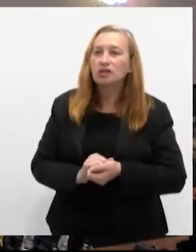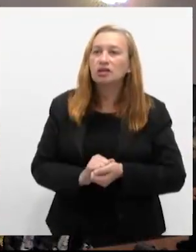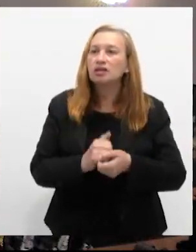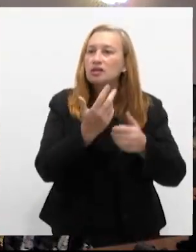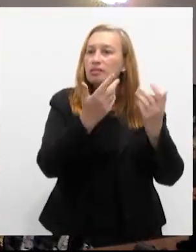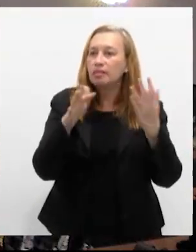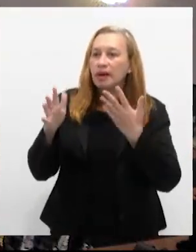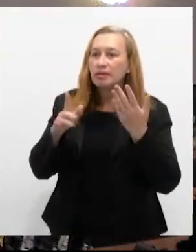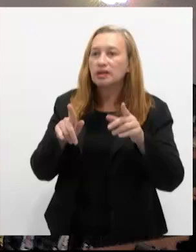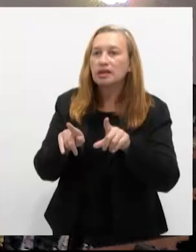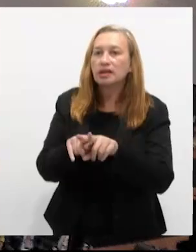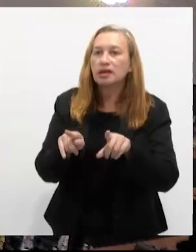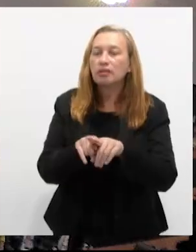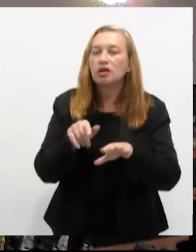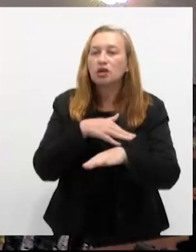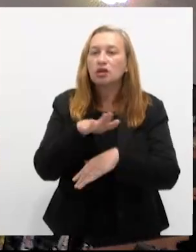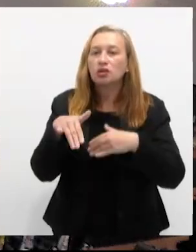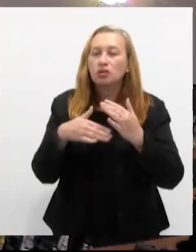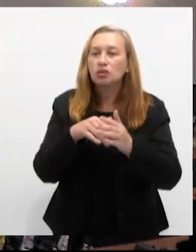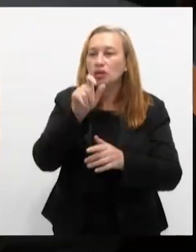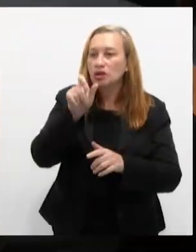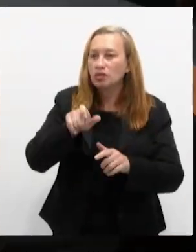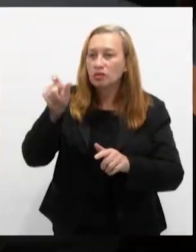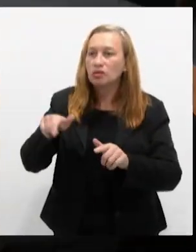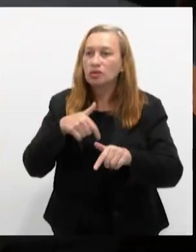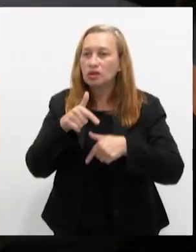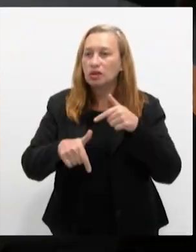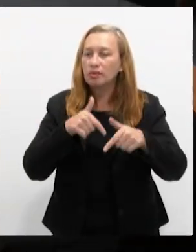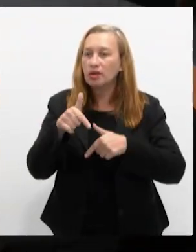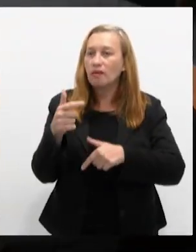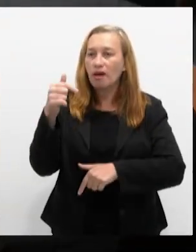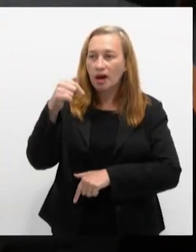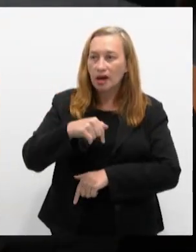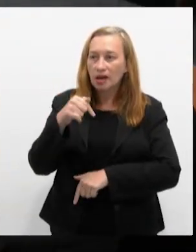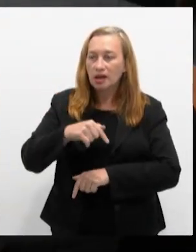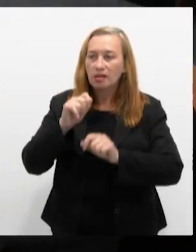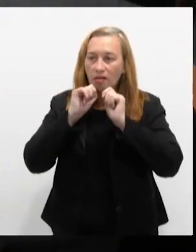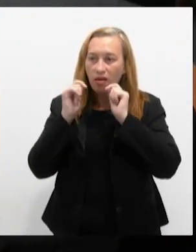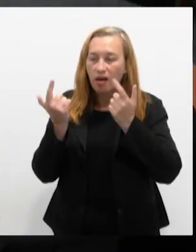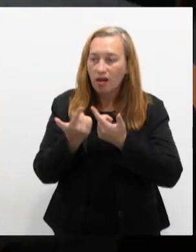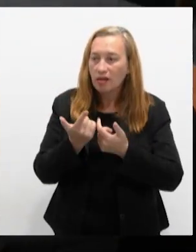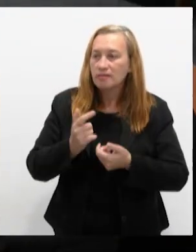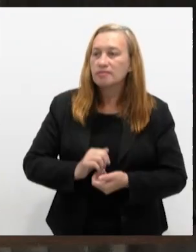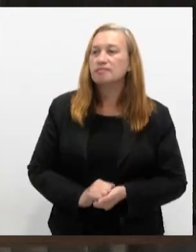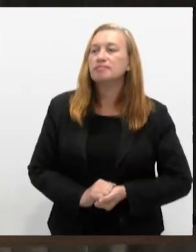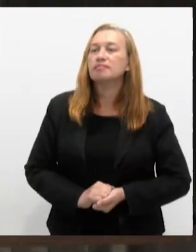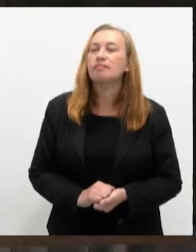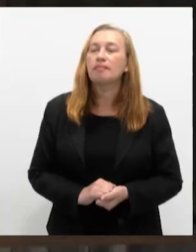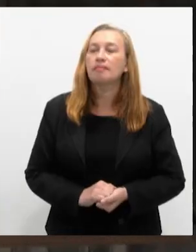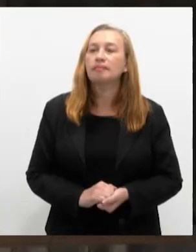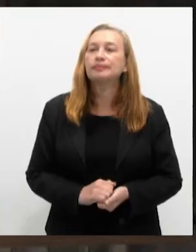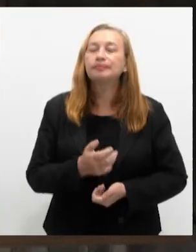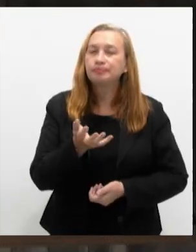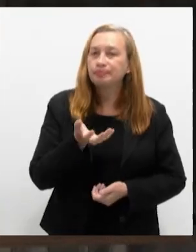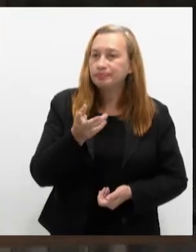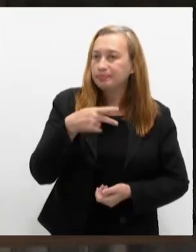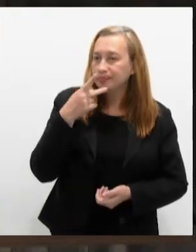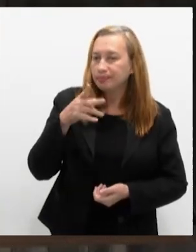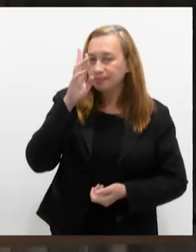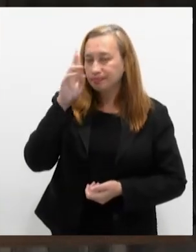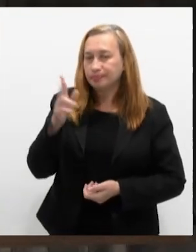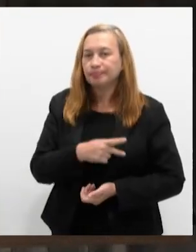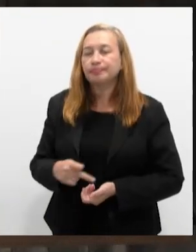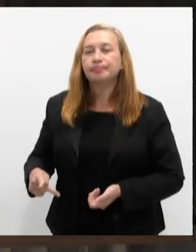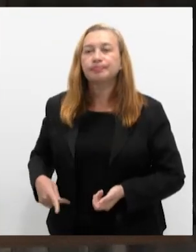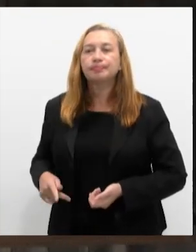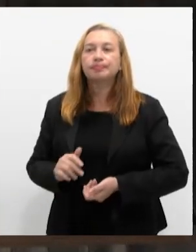saudar também todos os trabalhadores e as trabalhadoras aqui da Assembleia Legislativa. Quero destacar,